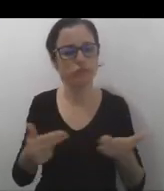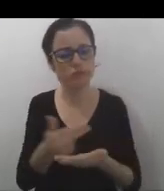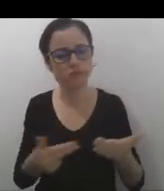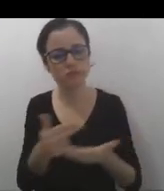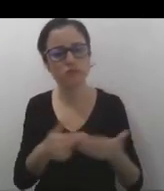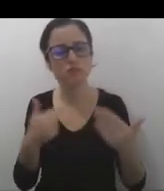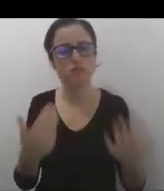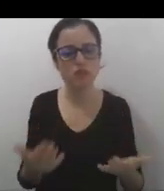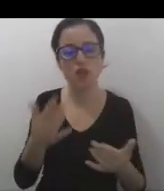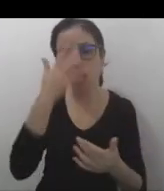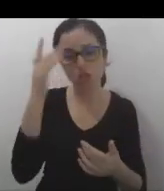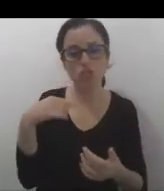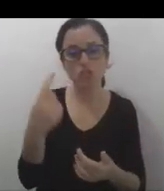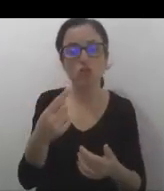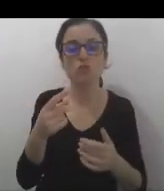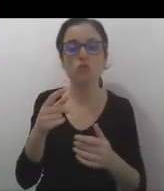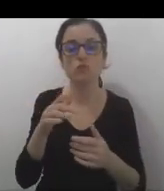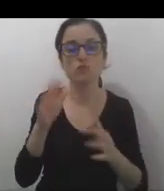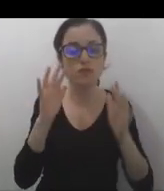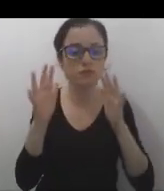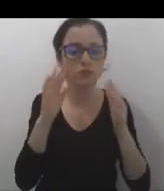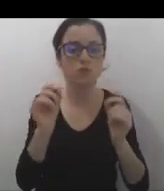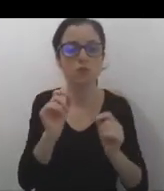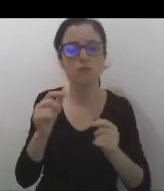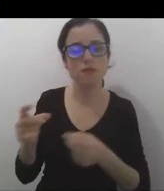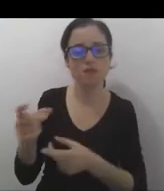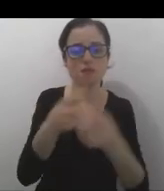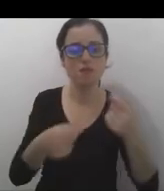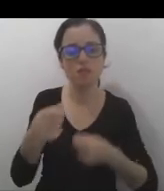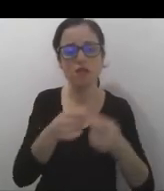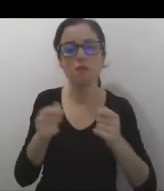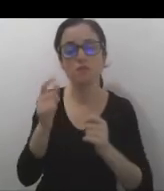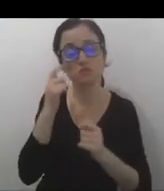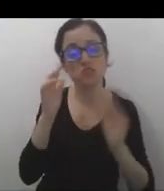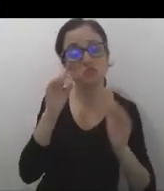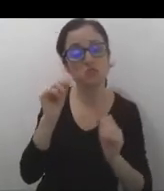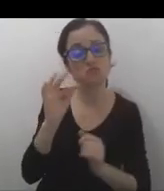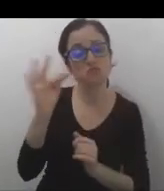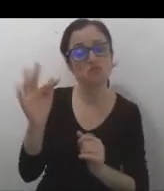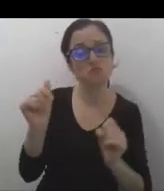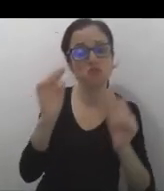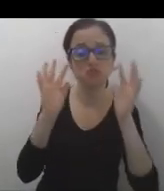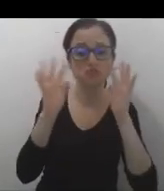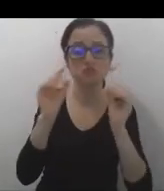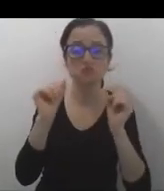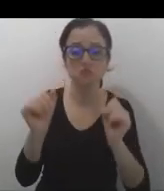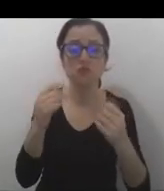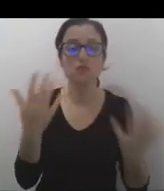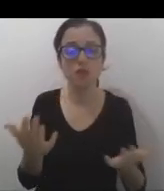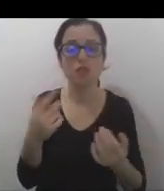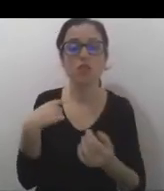prever, dado o nosso parque industrial importado, naturalmente, né? E essa questão do estrangeiro, também